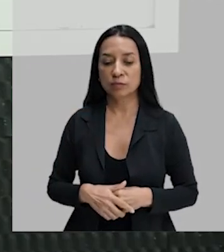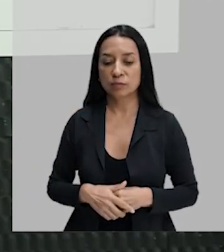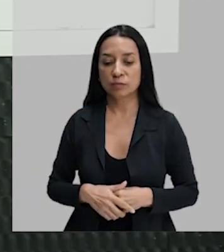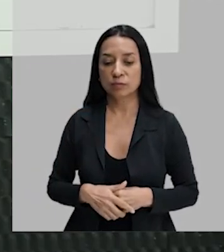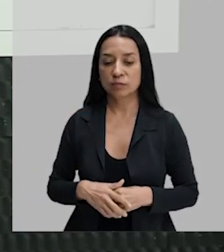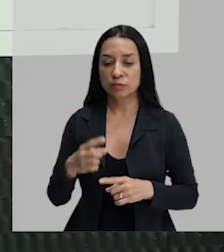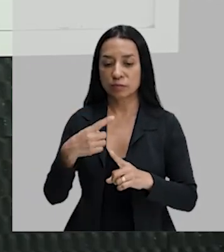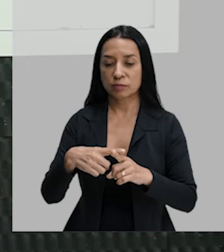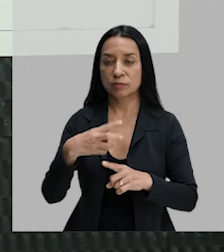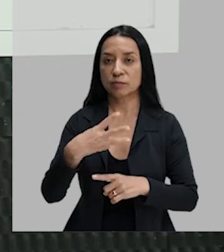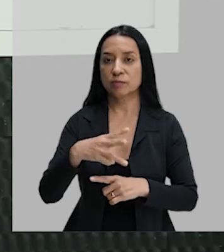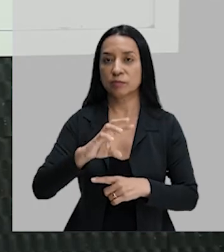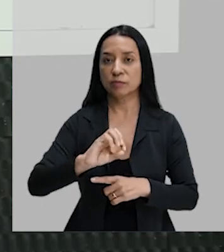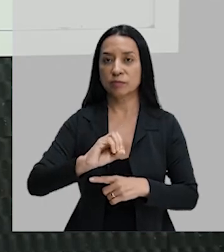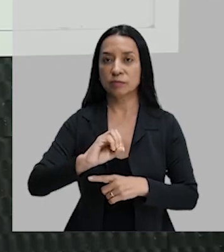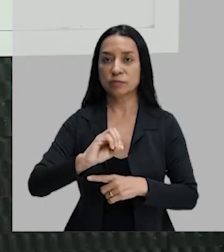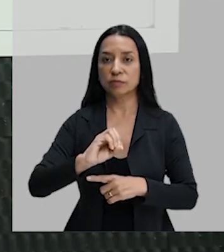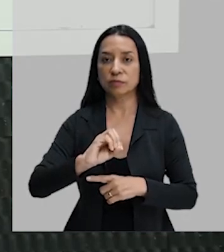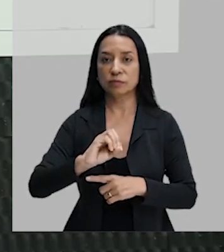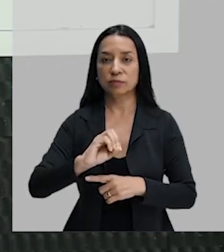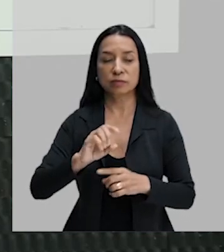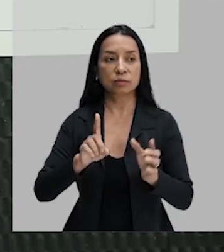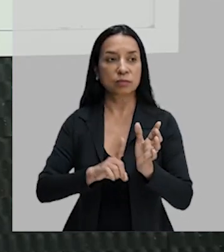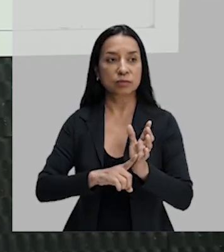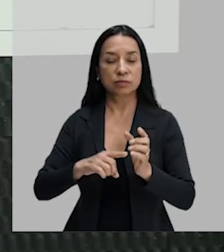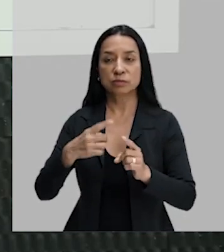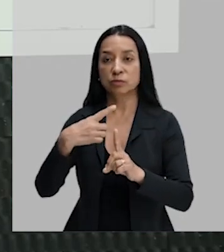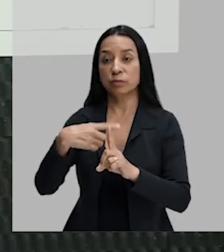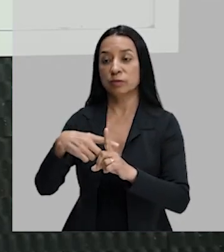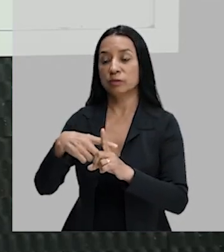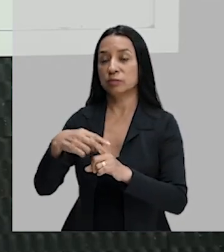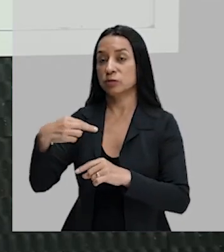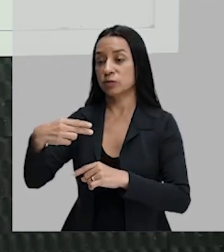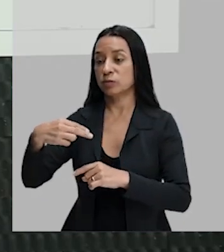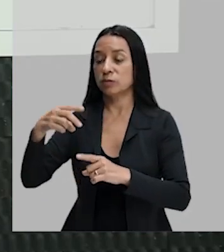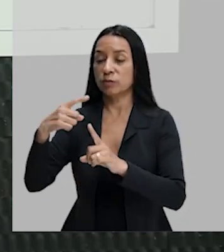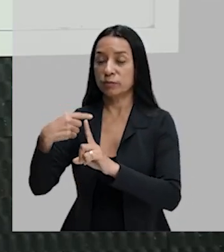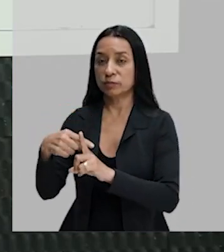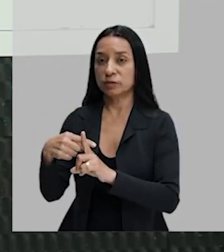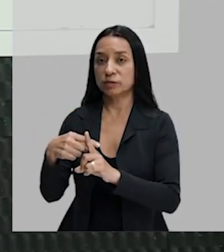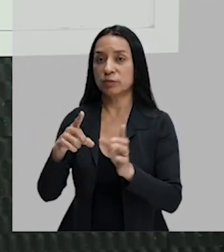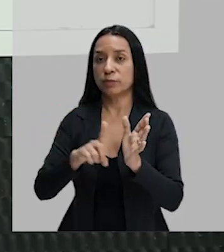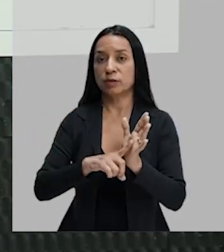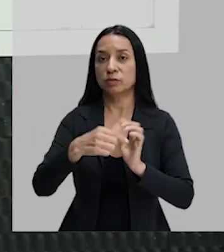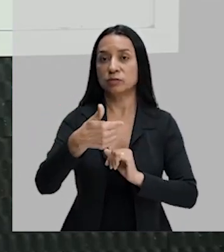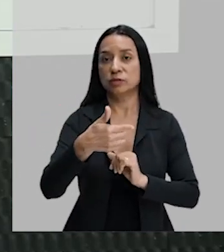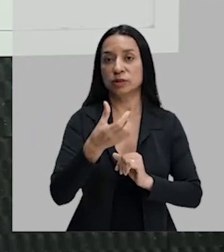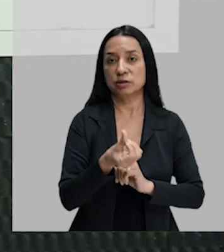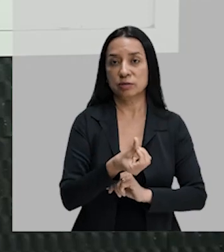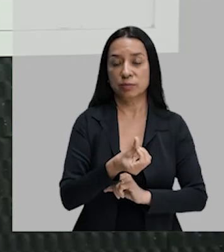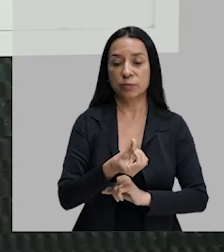+ 30 que aqui menos com menos dá mais menos 26